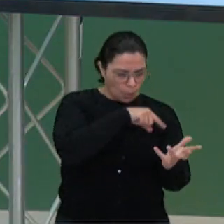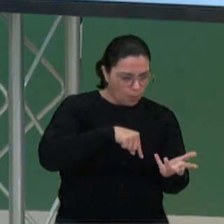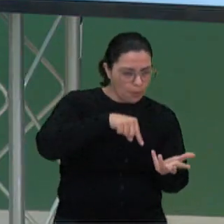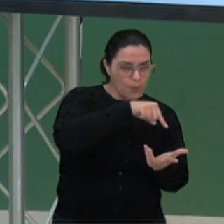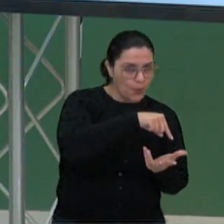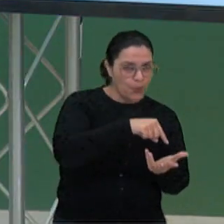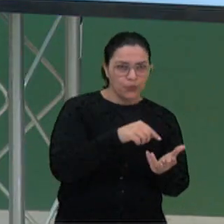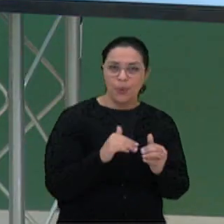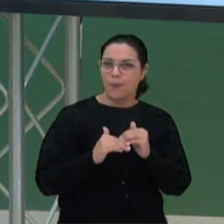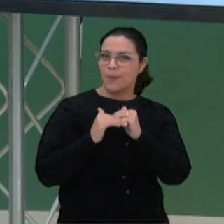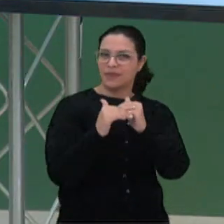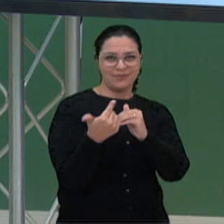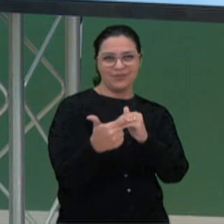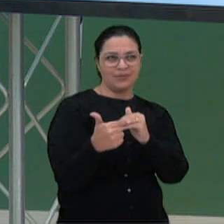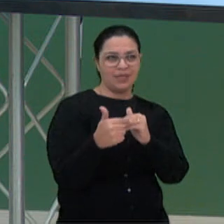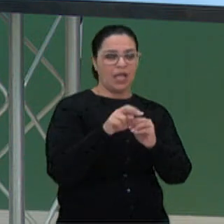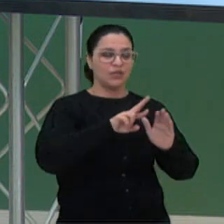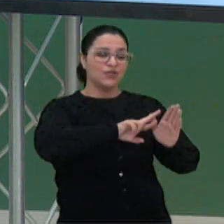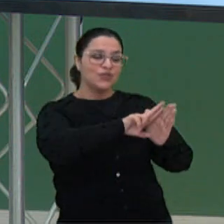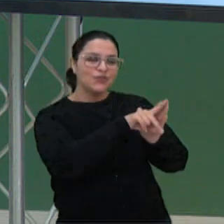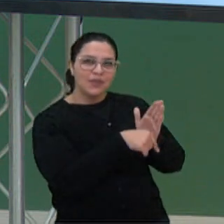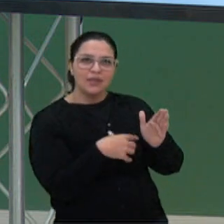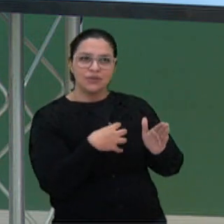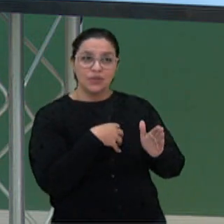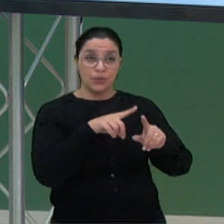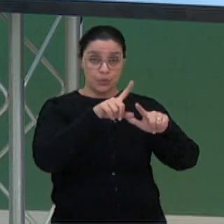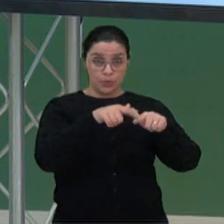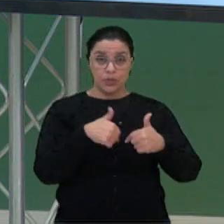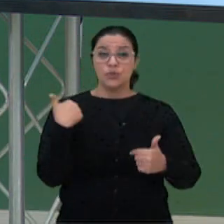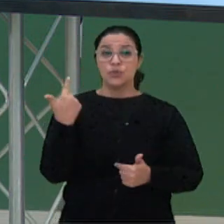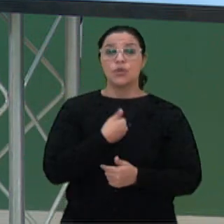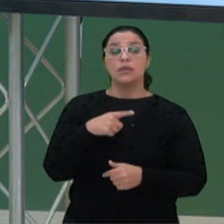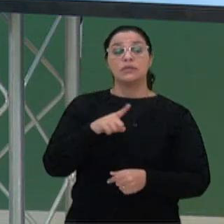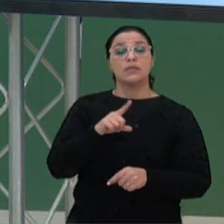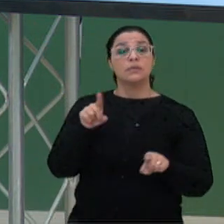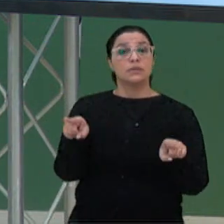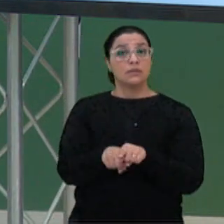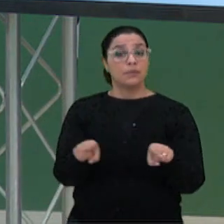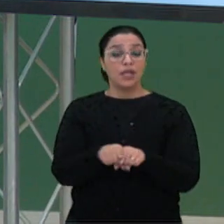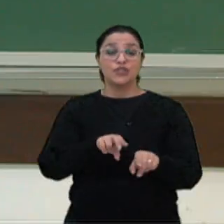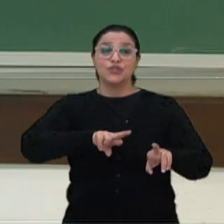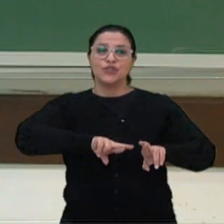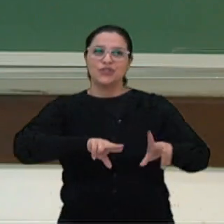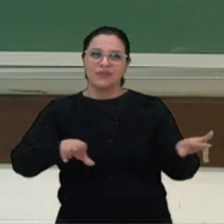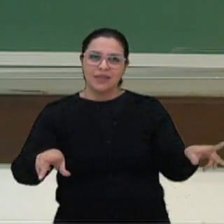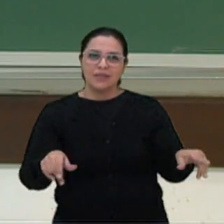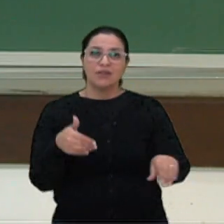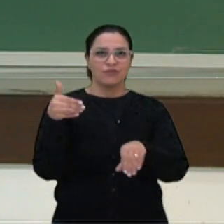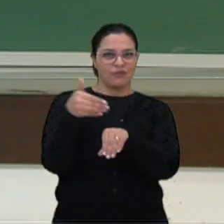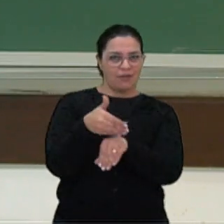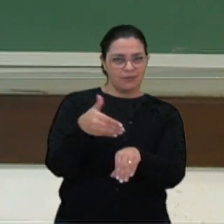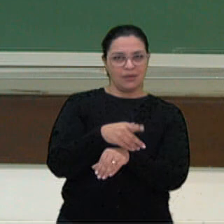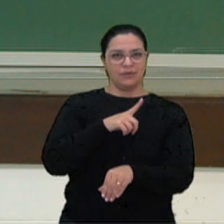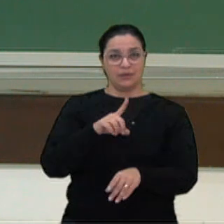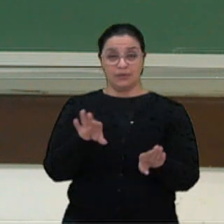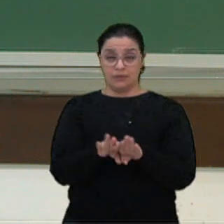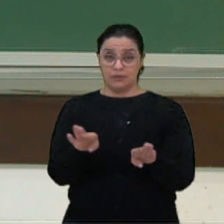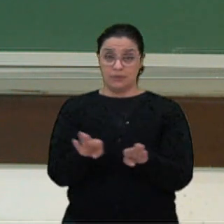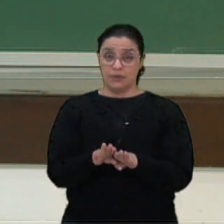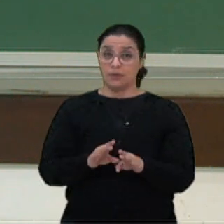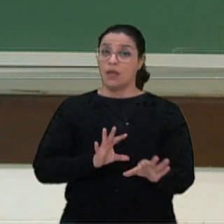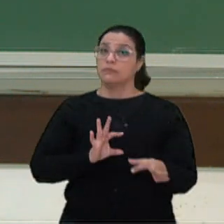forma irregular, não de forma igual, né? Por isso, nós vamos ter diferenças de acesso, que estão